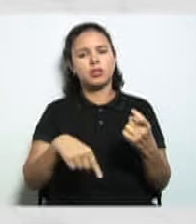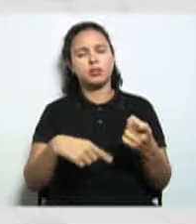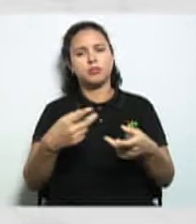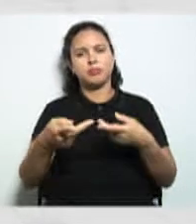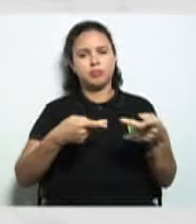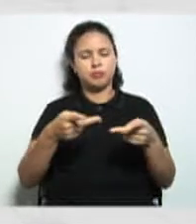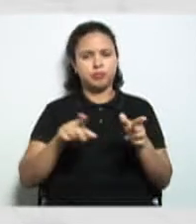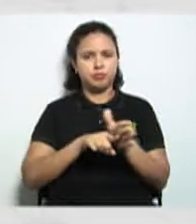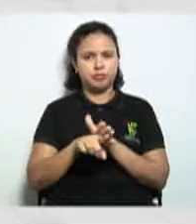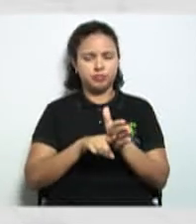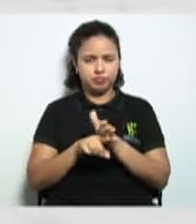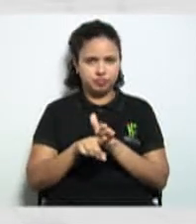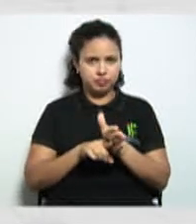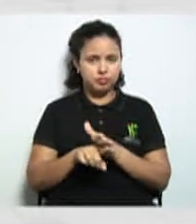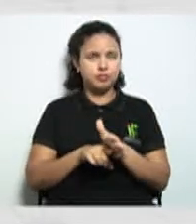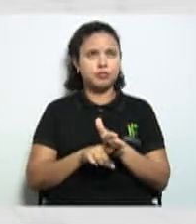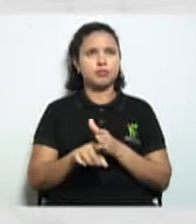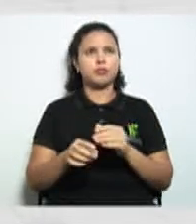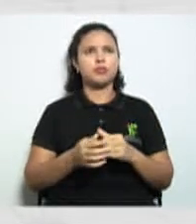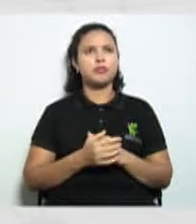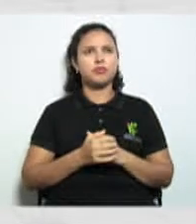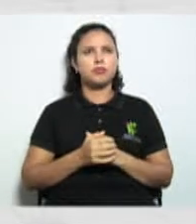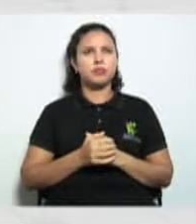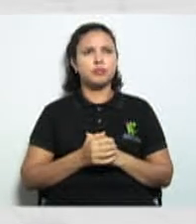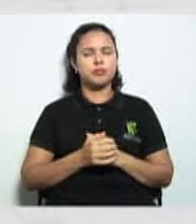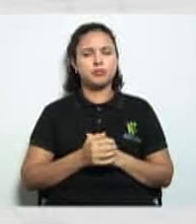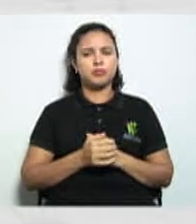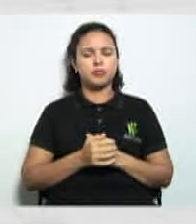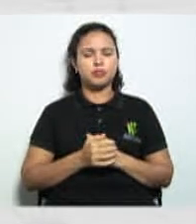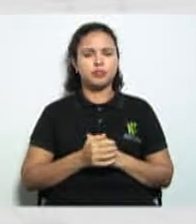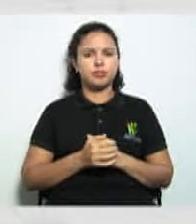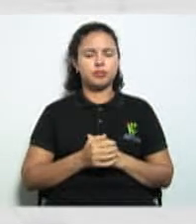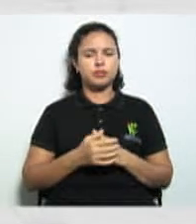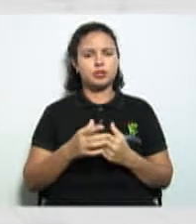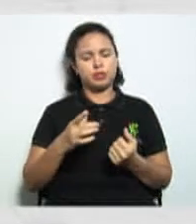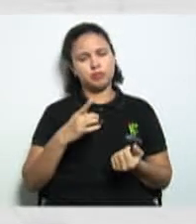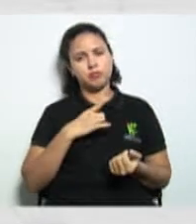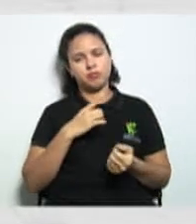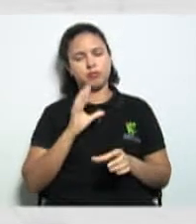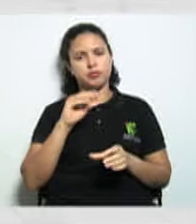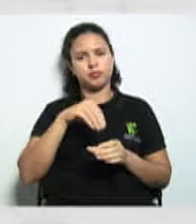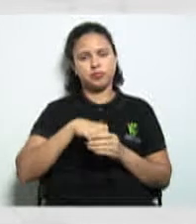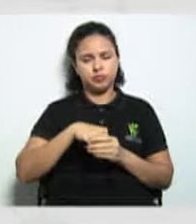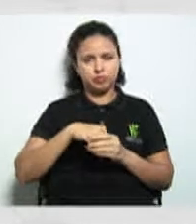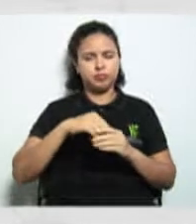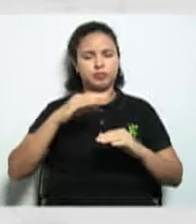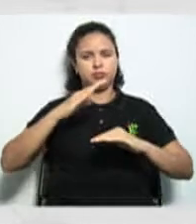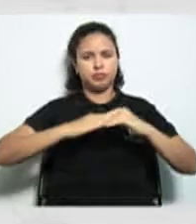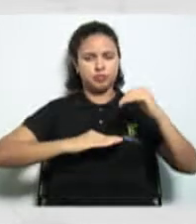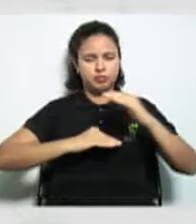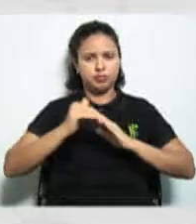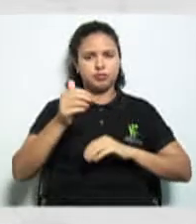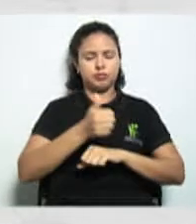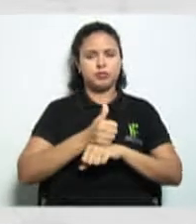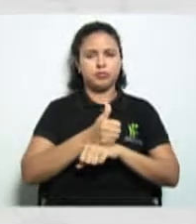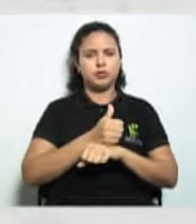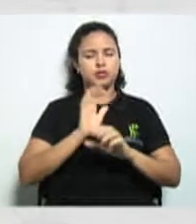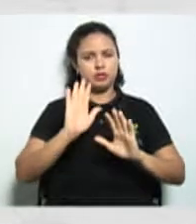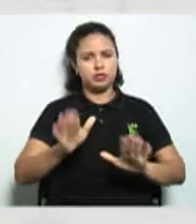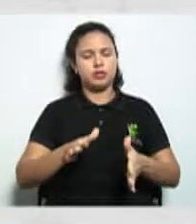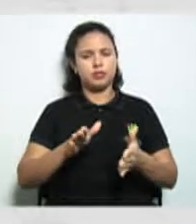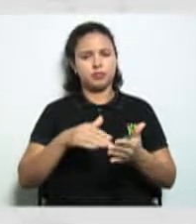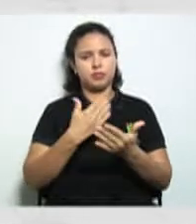ou intervenção. Então, nós ainda estamos no componente de prática profissional, vimos o estágio e